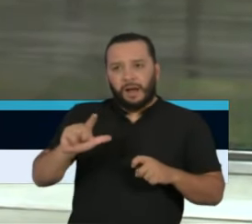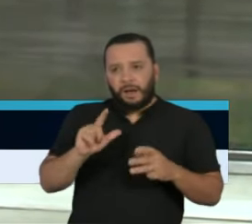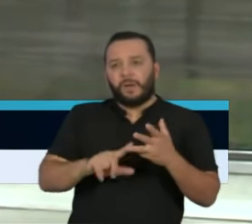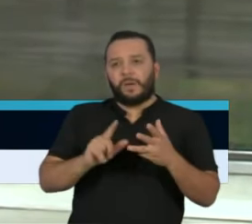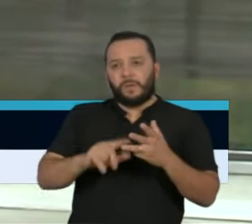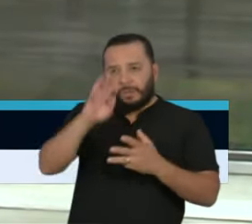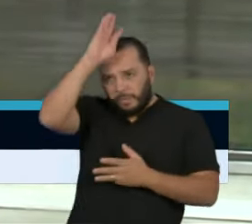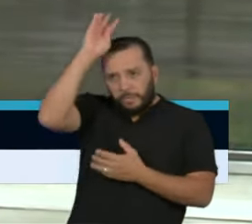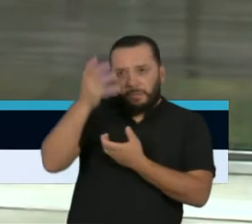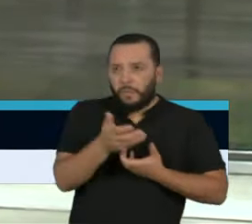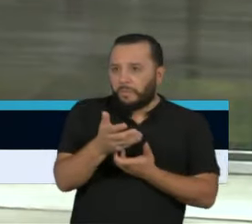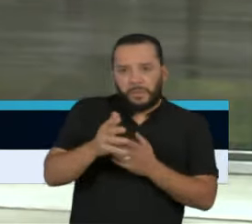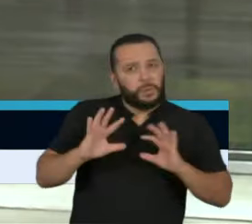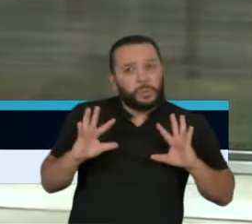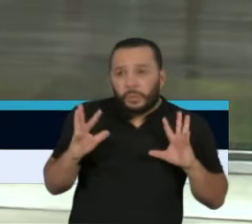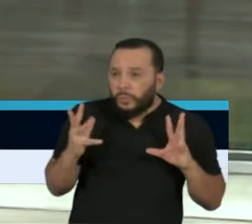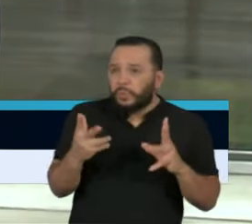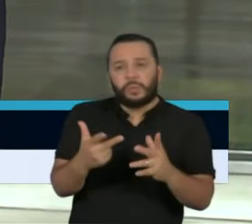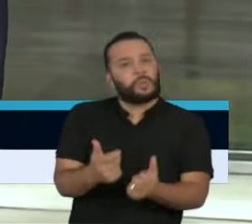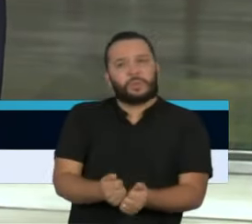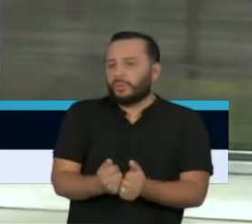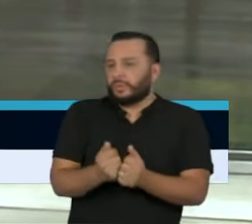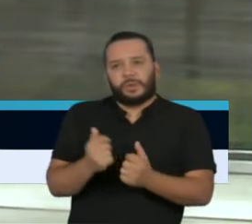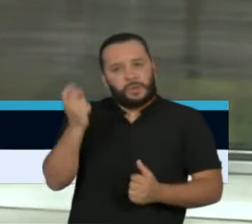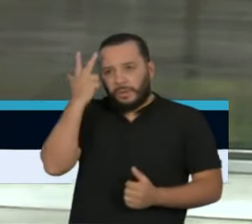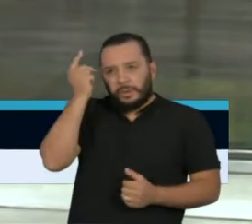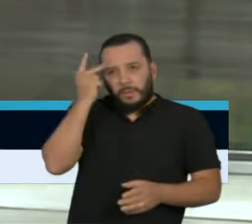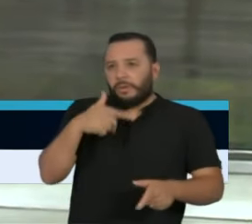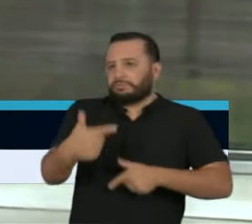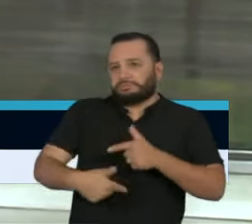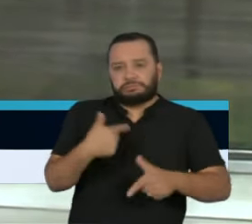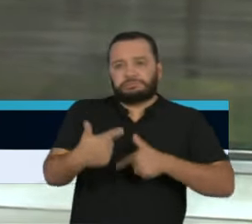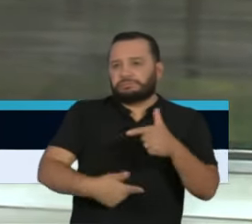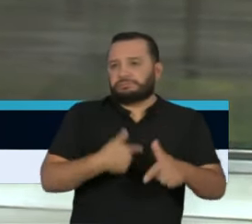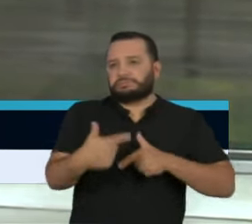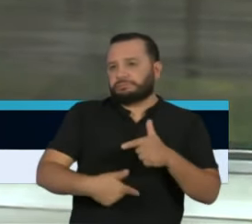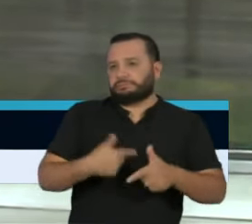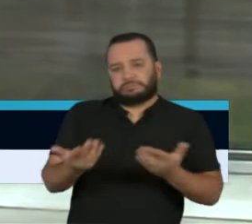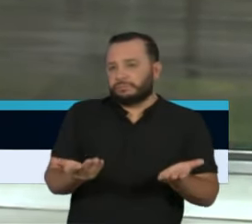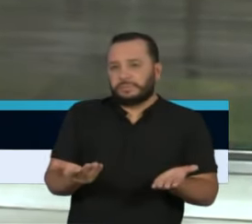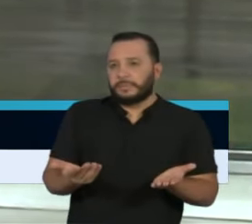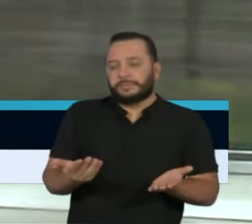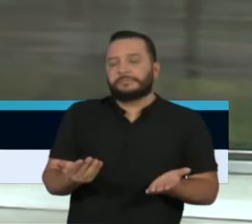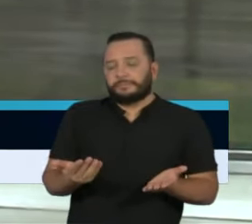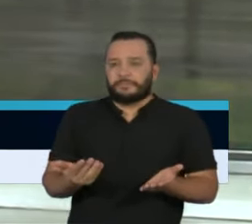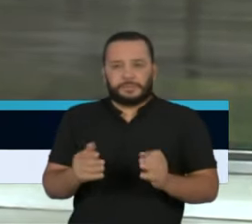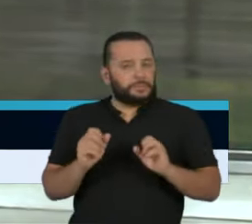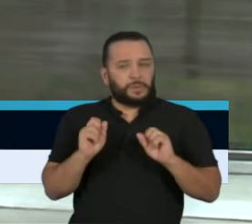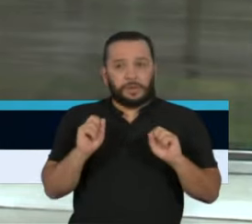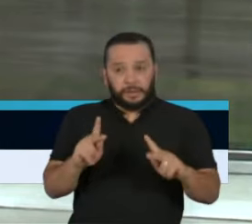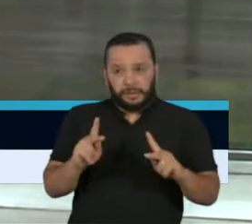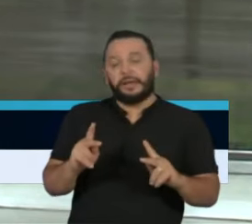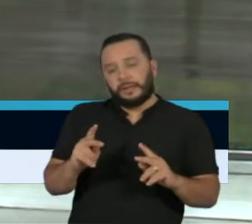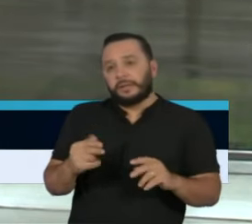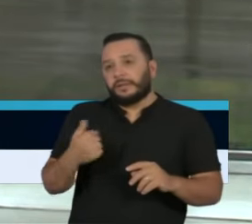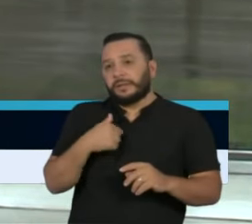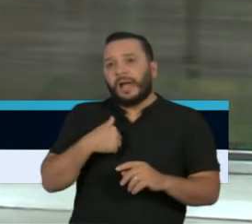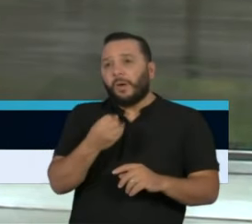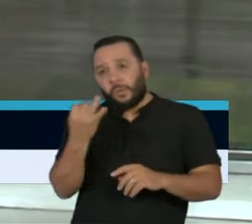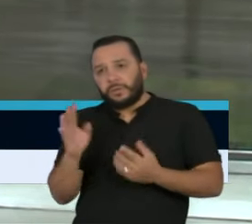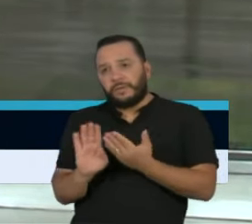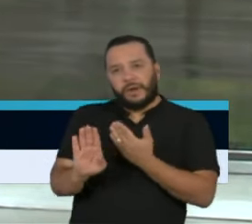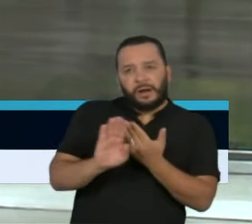E há um percentual de reposição normal em qualquer período e já no plano de contingência também